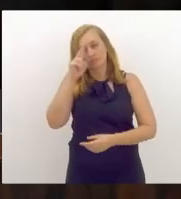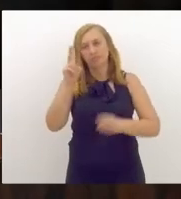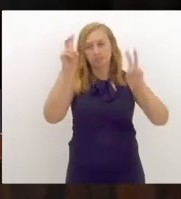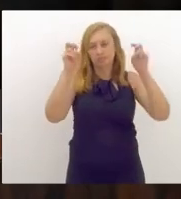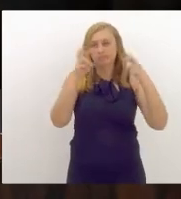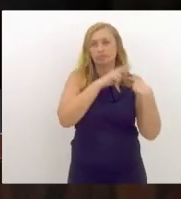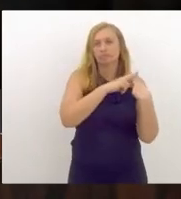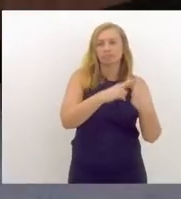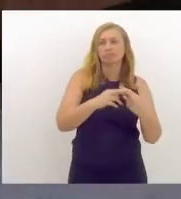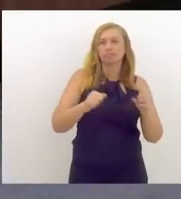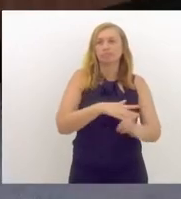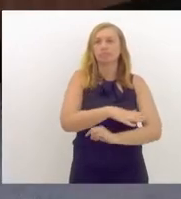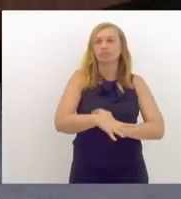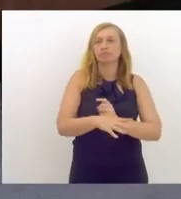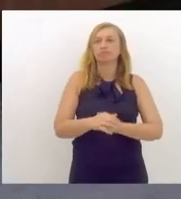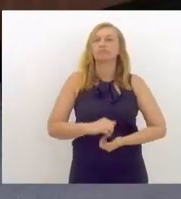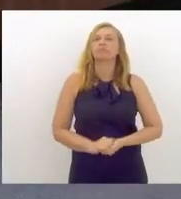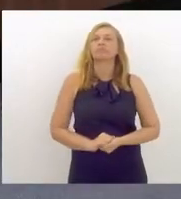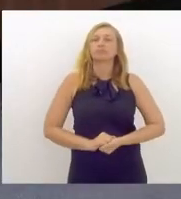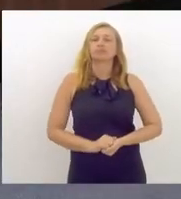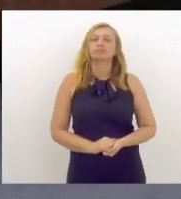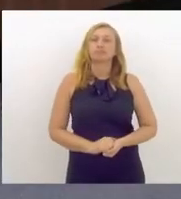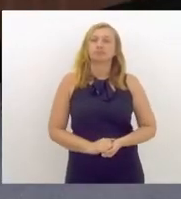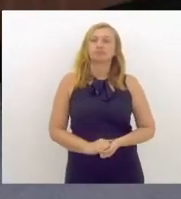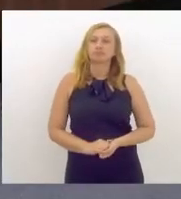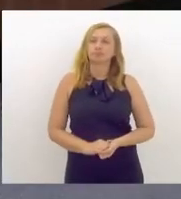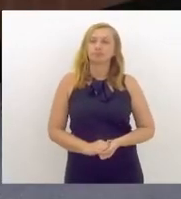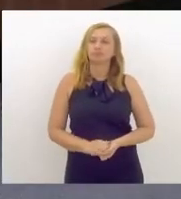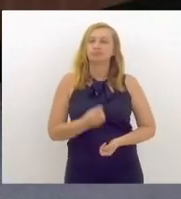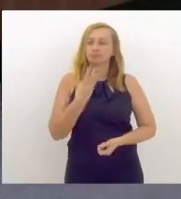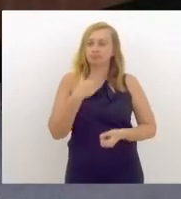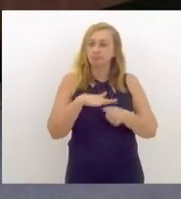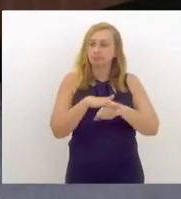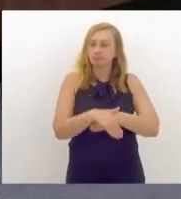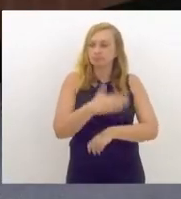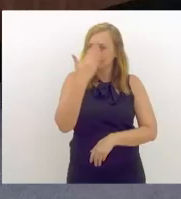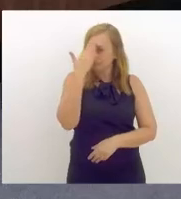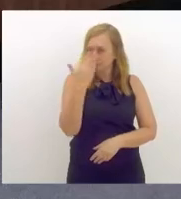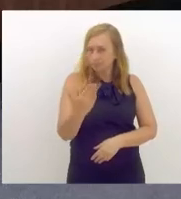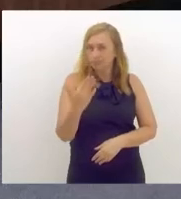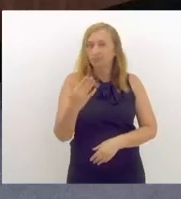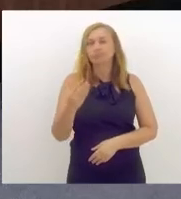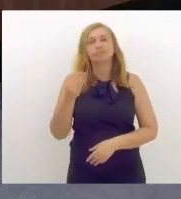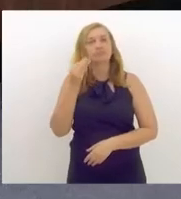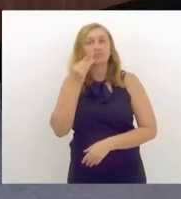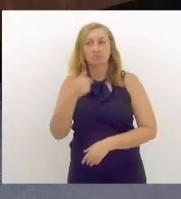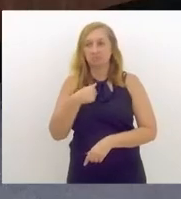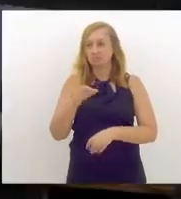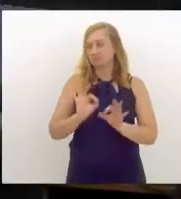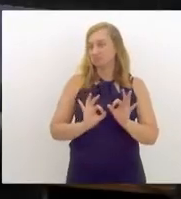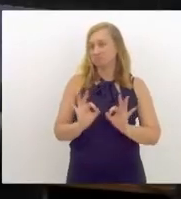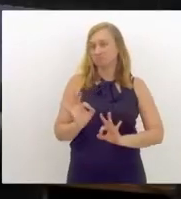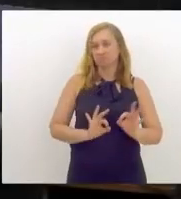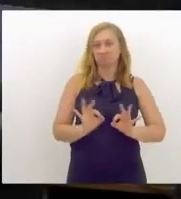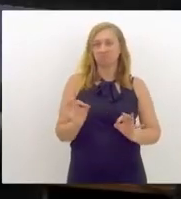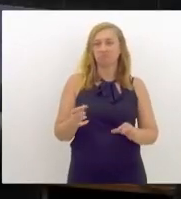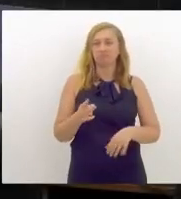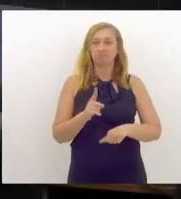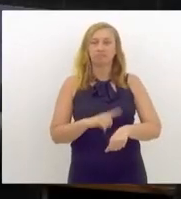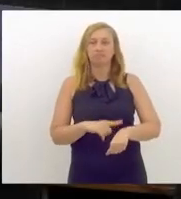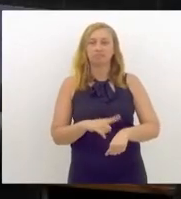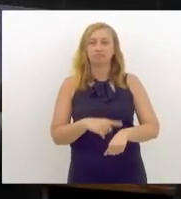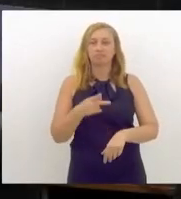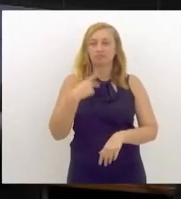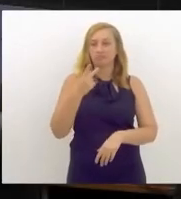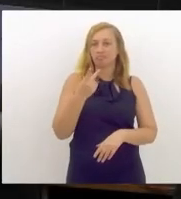muita responsabilidade bem Boa noite obrigada Mônica não tava preparada para esse momento você para